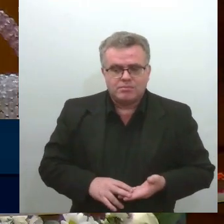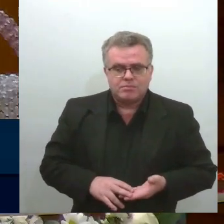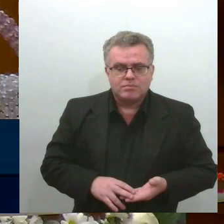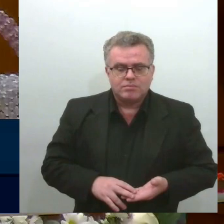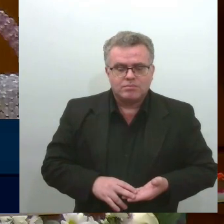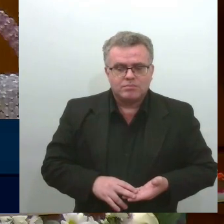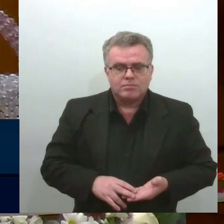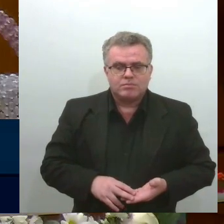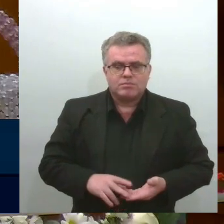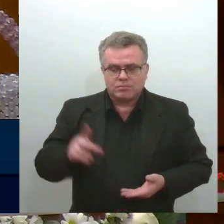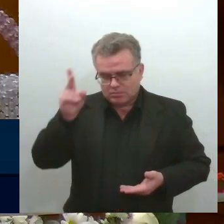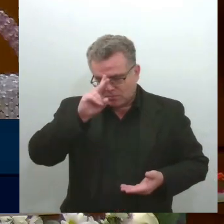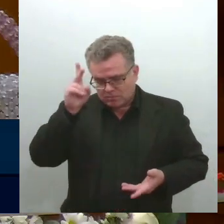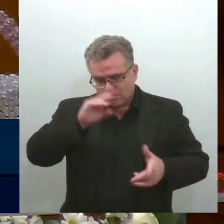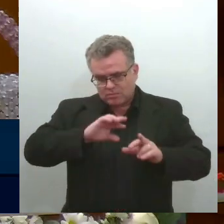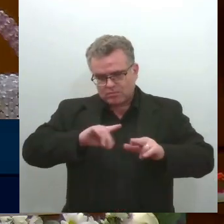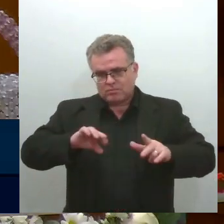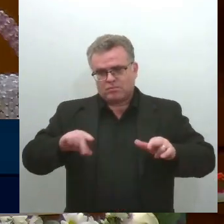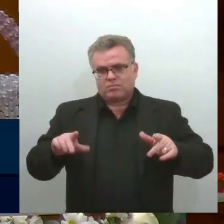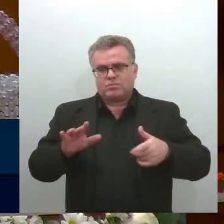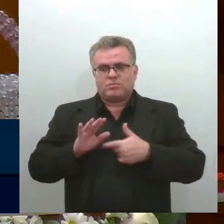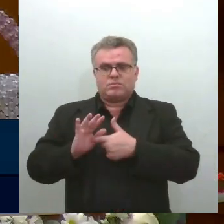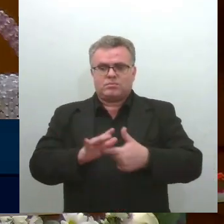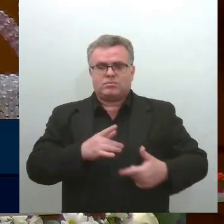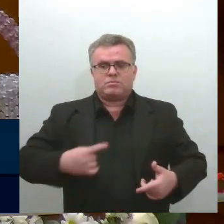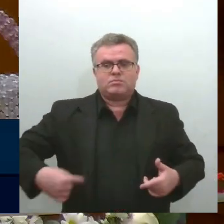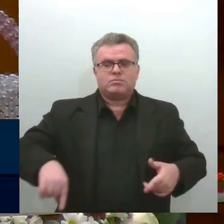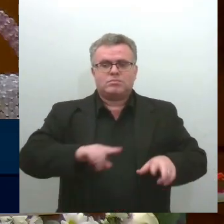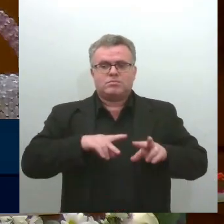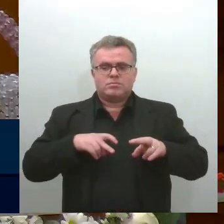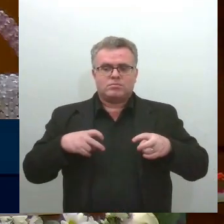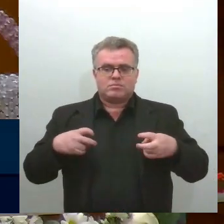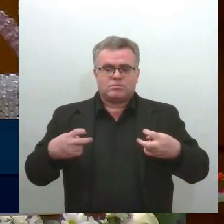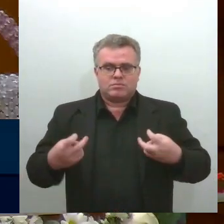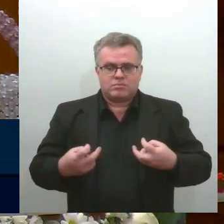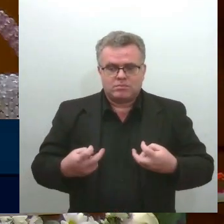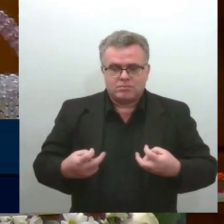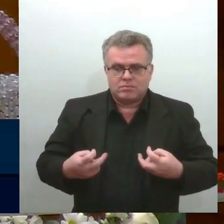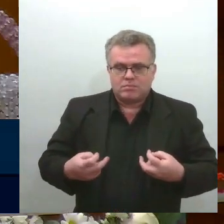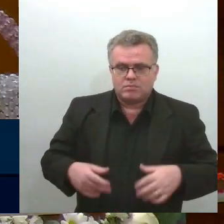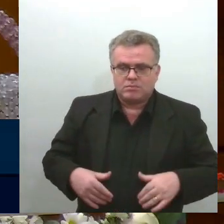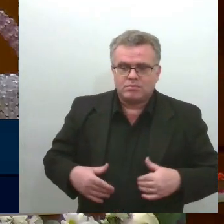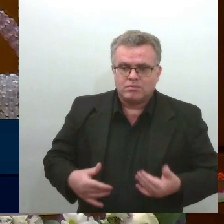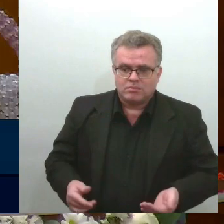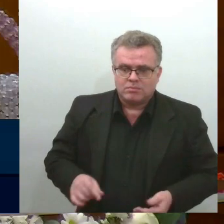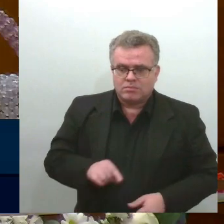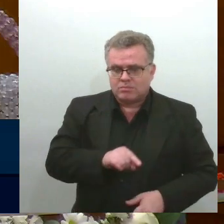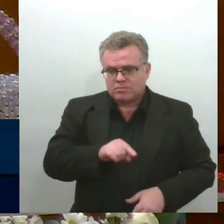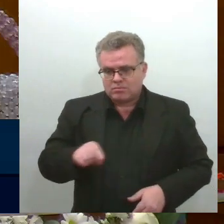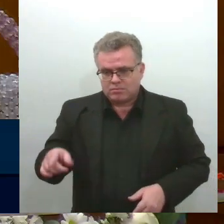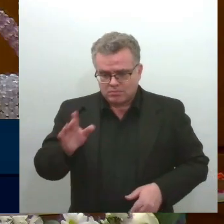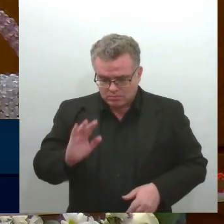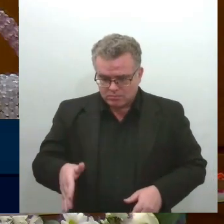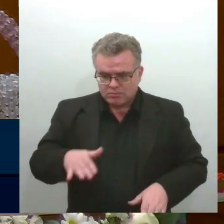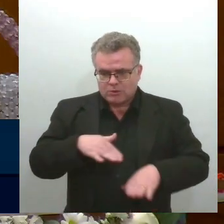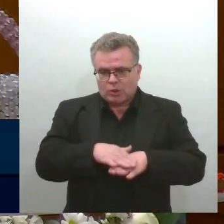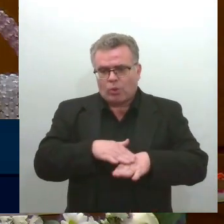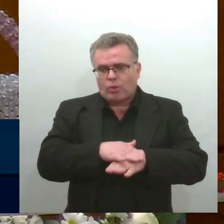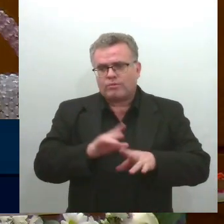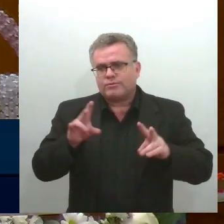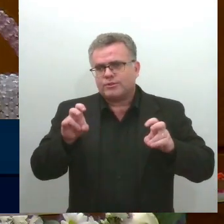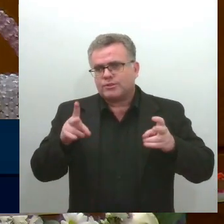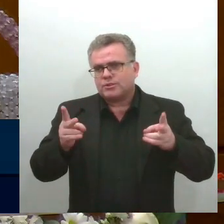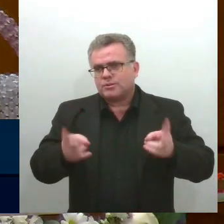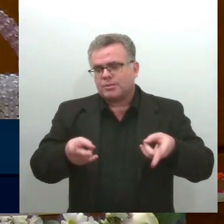uma roda de conversa aqui, que eu tenho certeza que muitos, né, conhecia, e também no